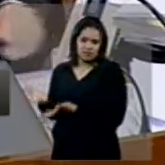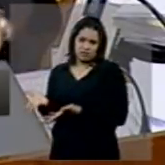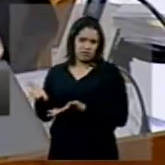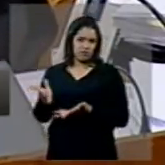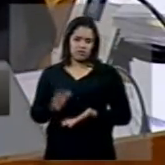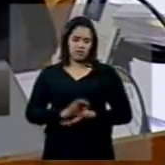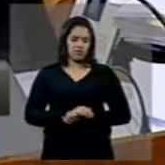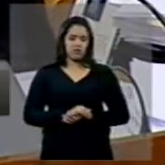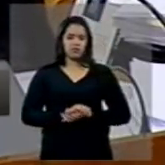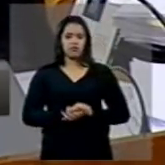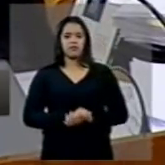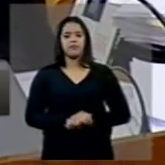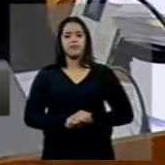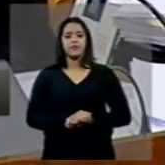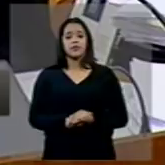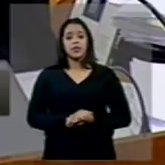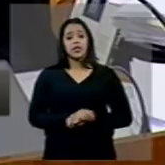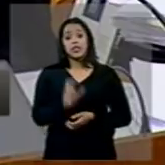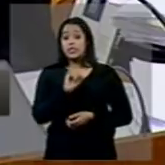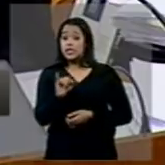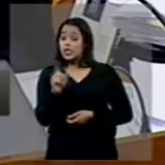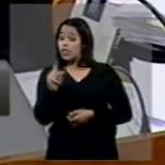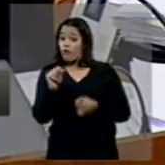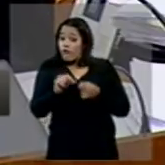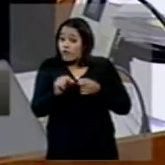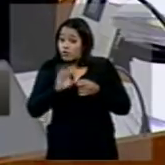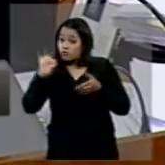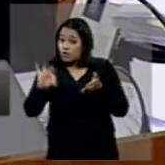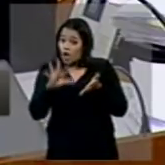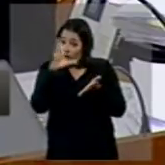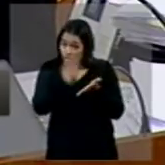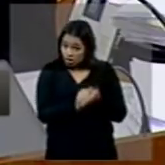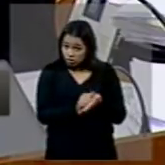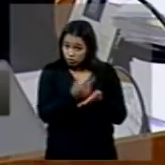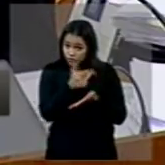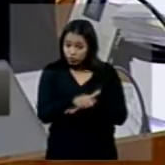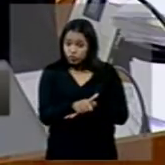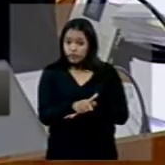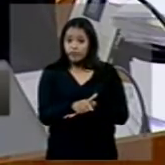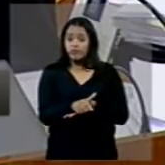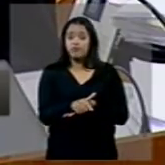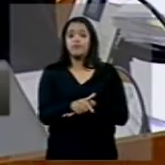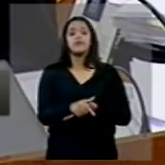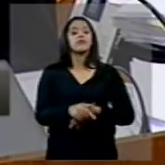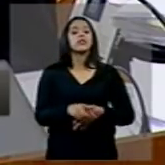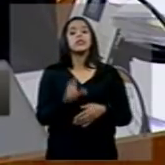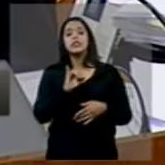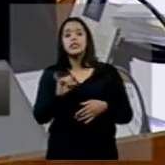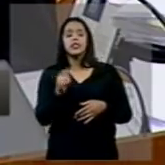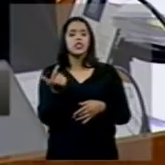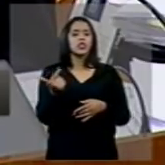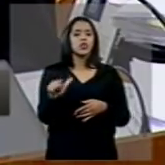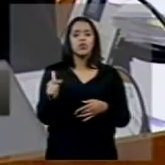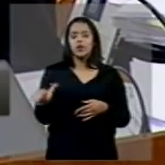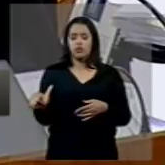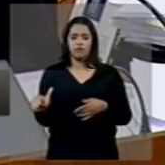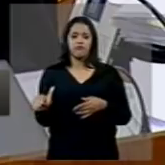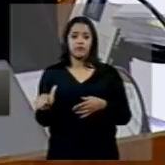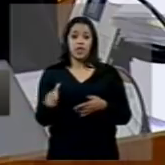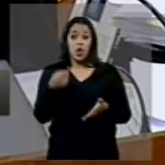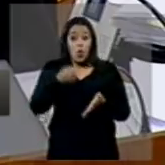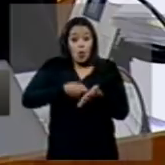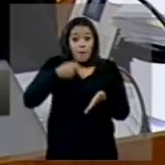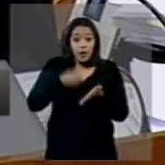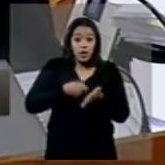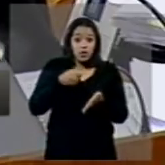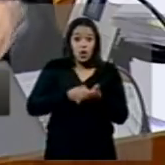eleitores. Se não se recadastrou, se não tem o regular alistamento eleitoral, que é obrigatório